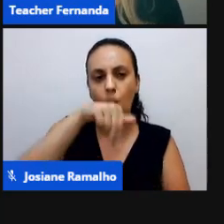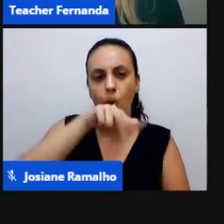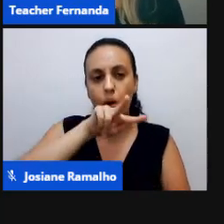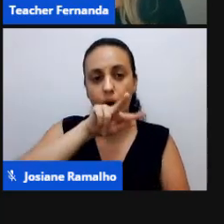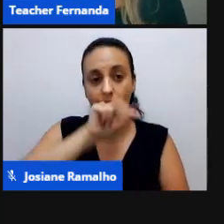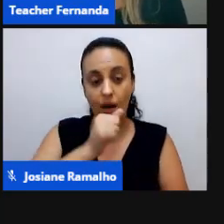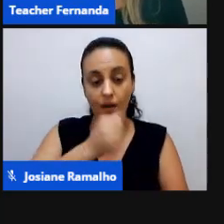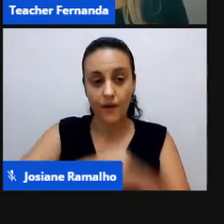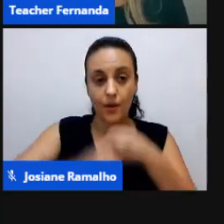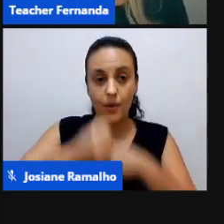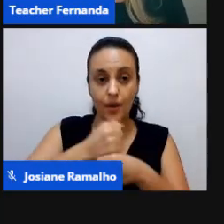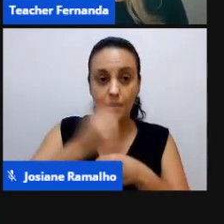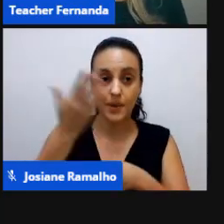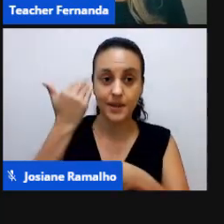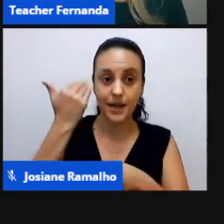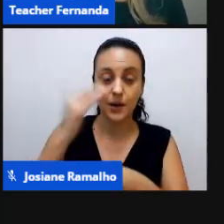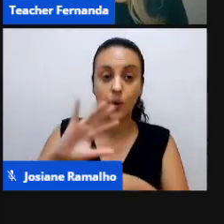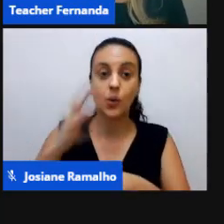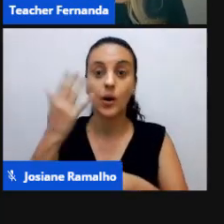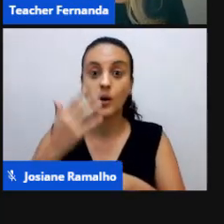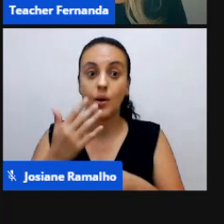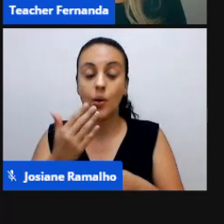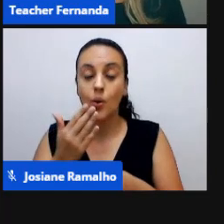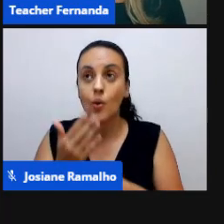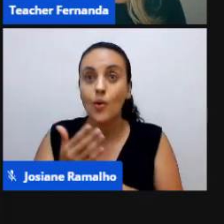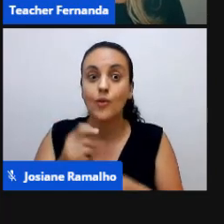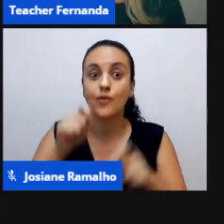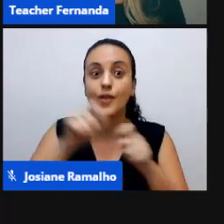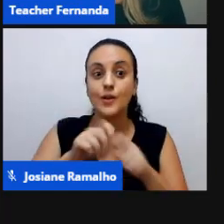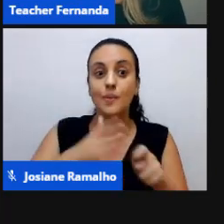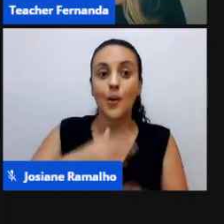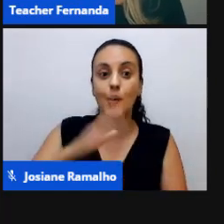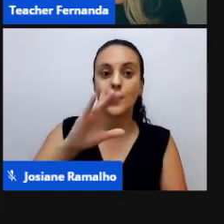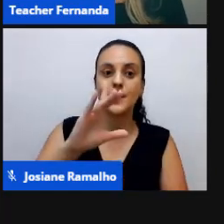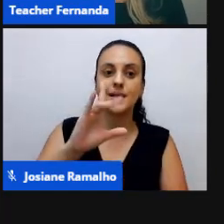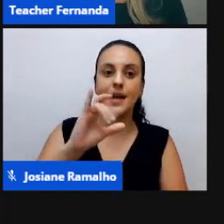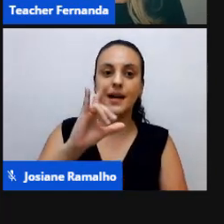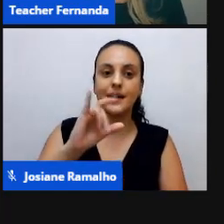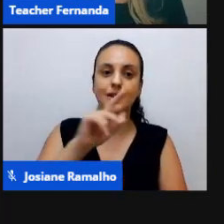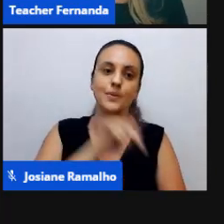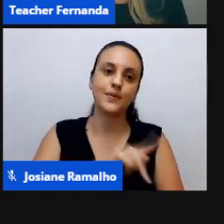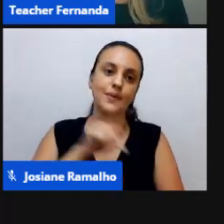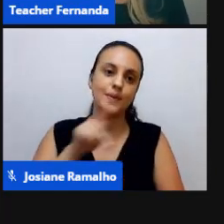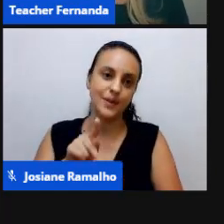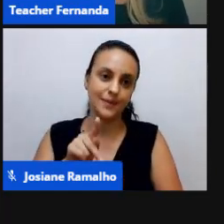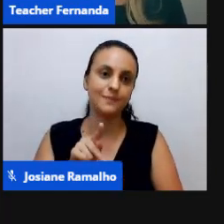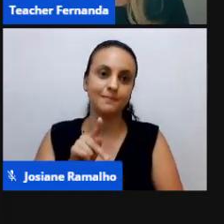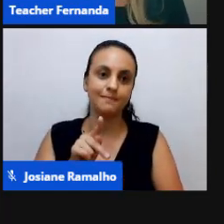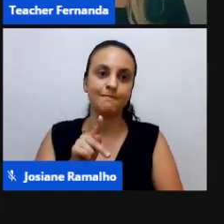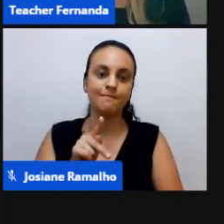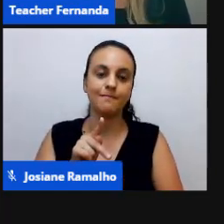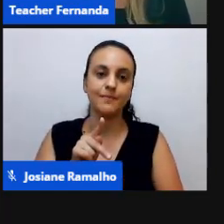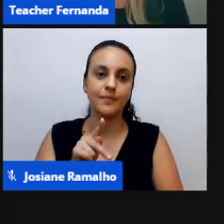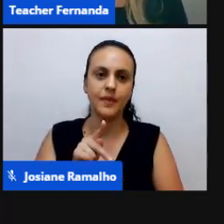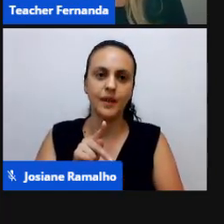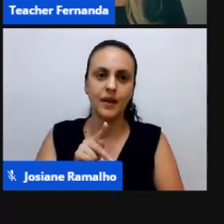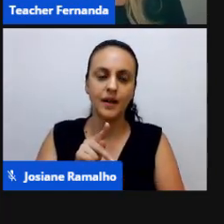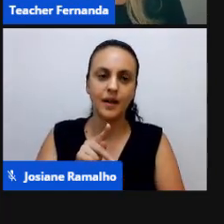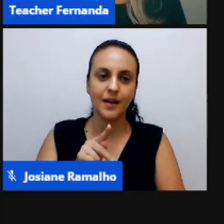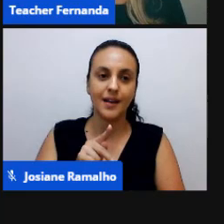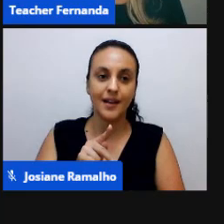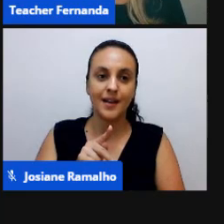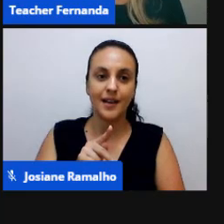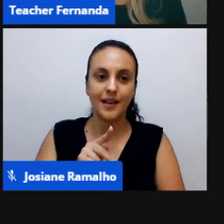professora no Instagram. E quando eu abri a conta, incrivelmente foi digamos que 15 dias antes